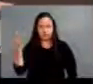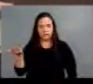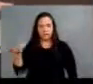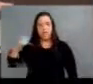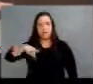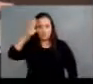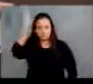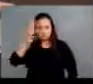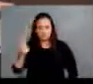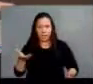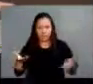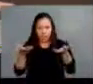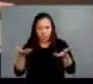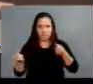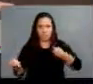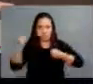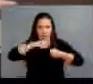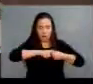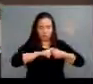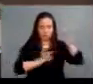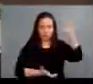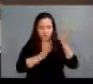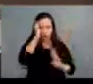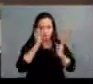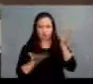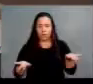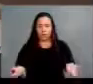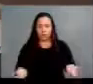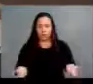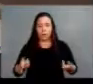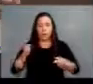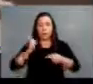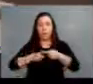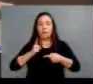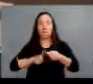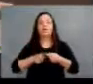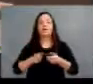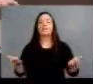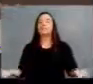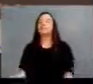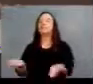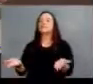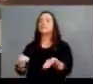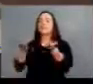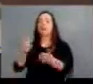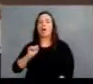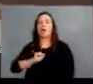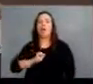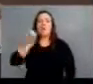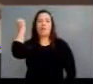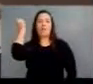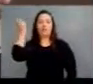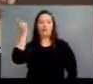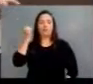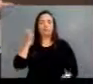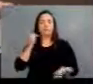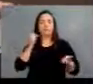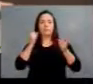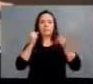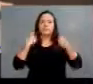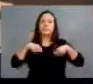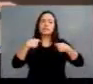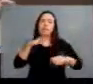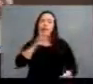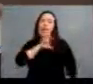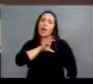a volta às fogueiras, porque acabam patrocinando ódio no lugar do